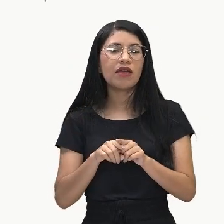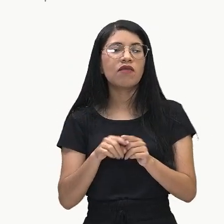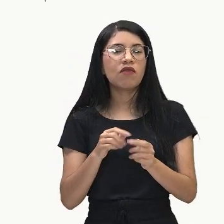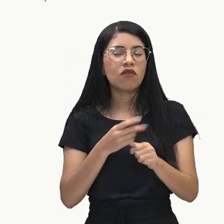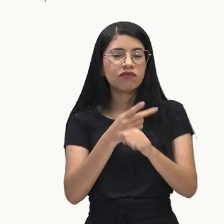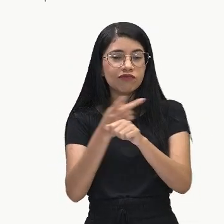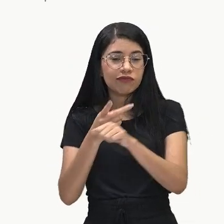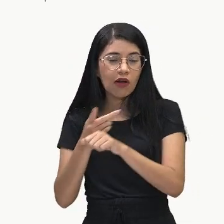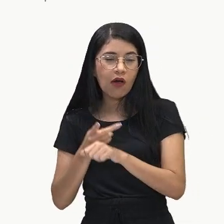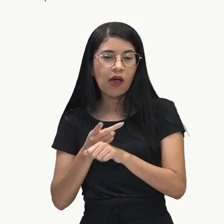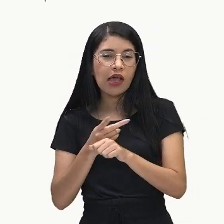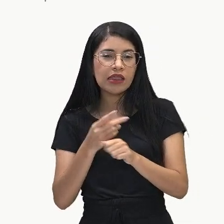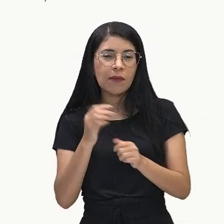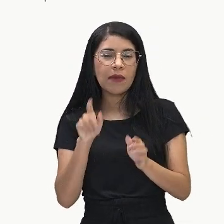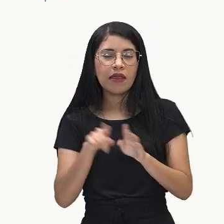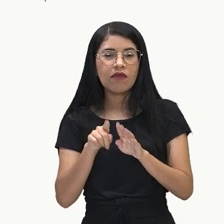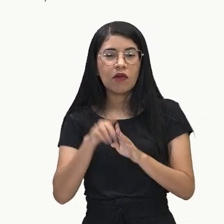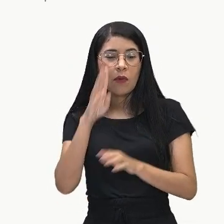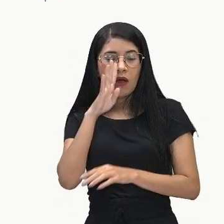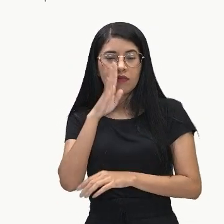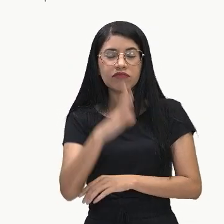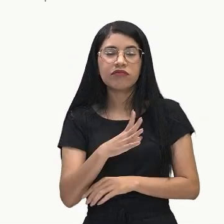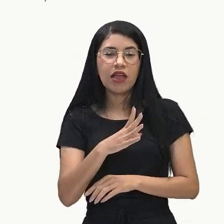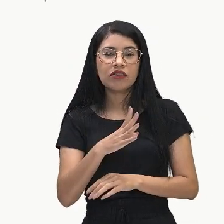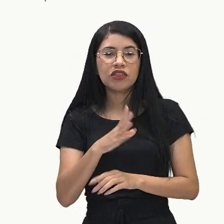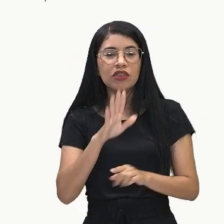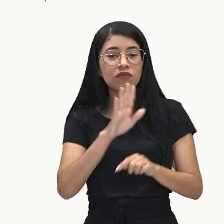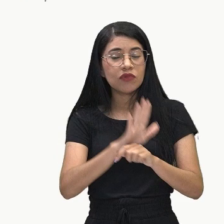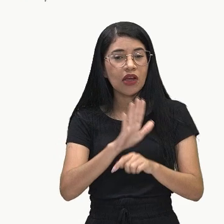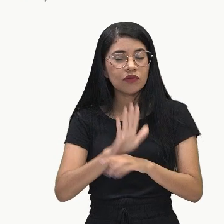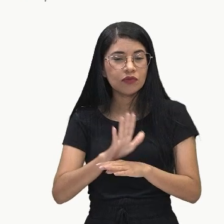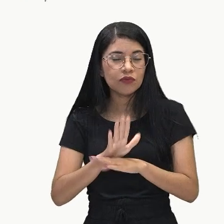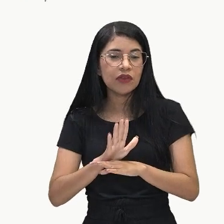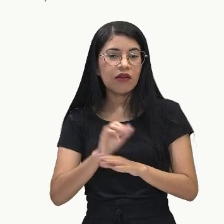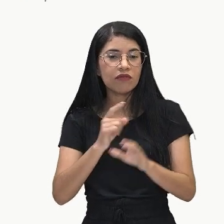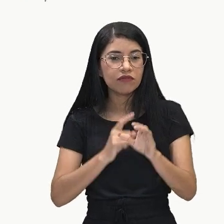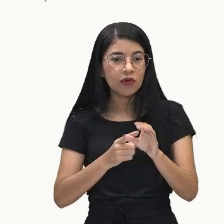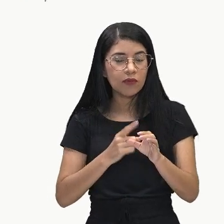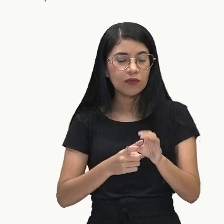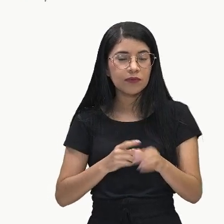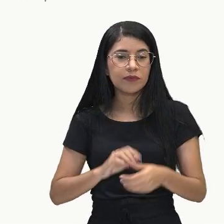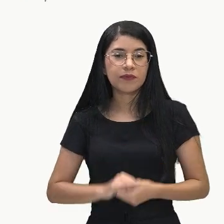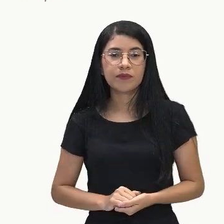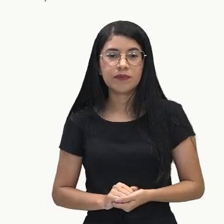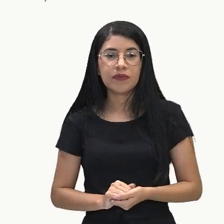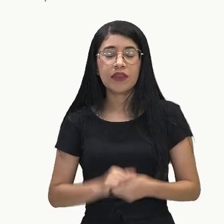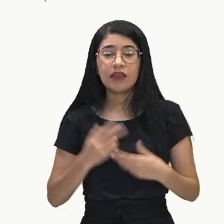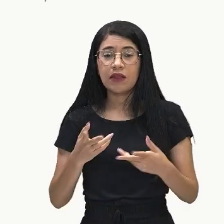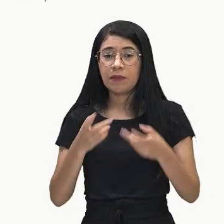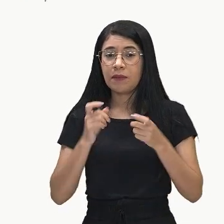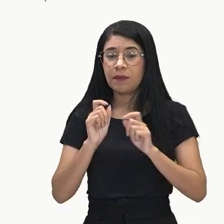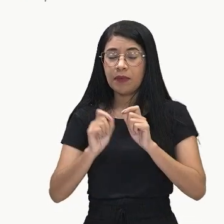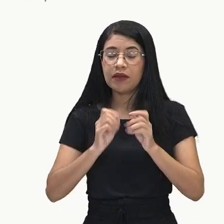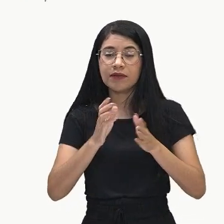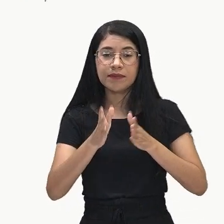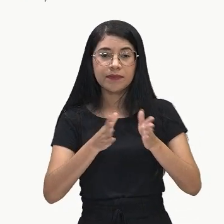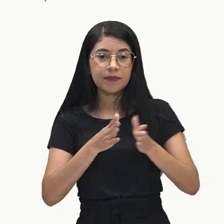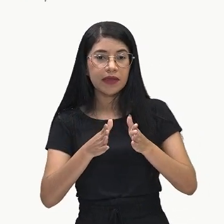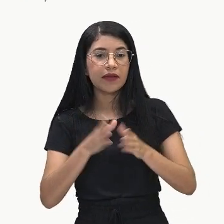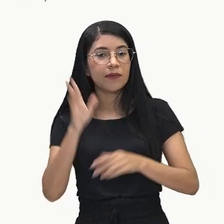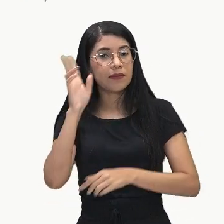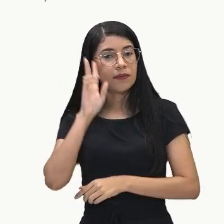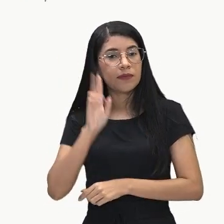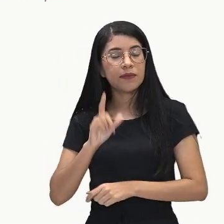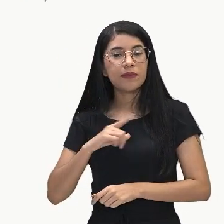perseguidos, acusados de colaborar com o comunismo. E a gente está vendo que nesse momento da nossa